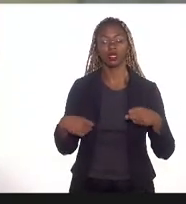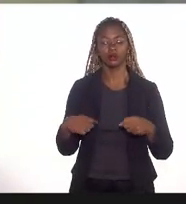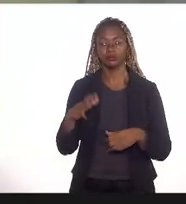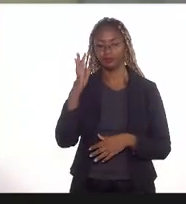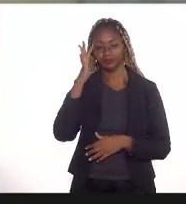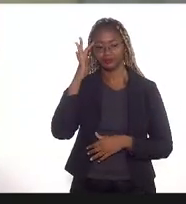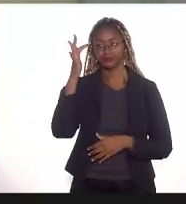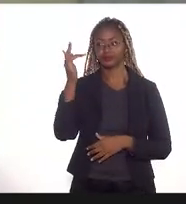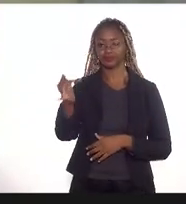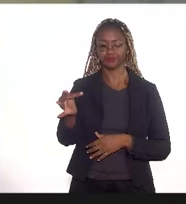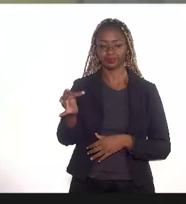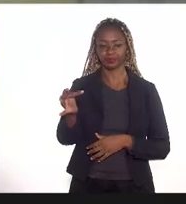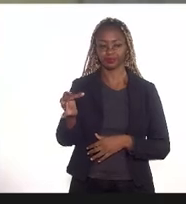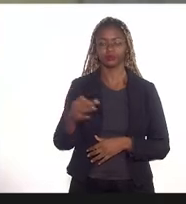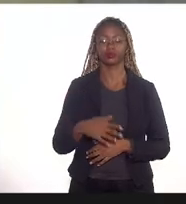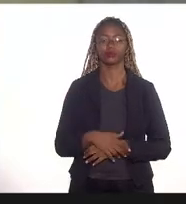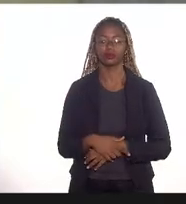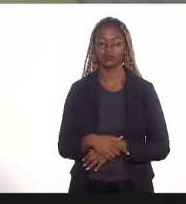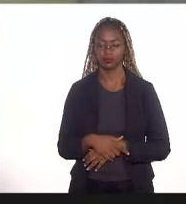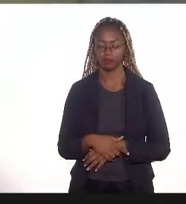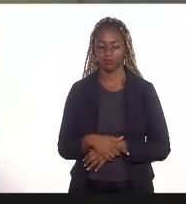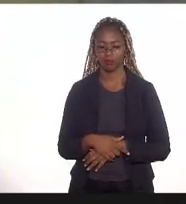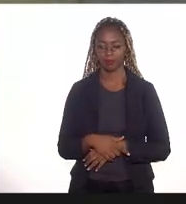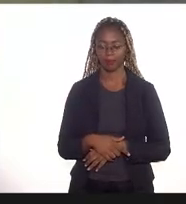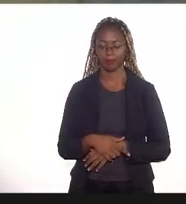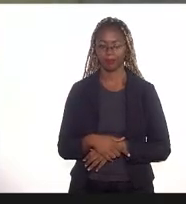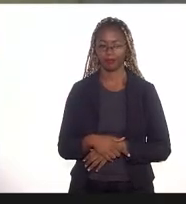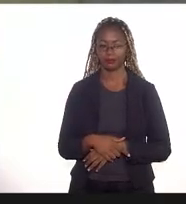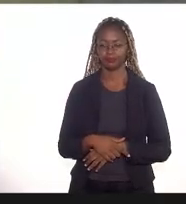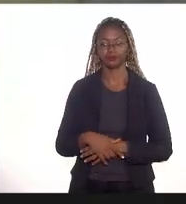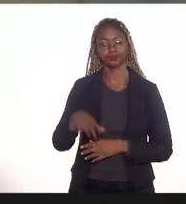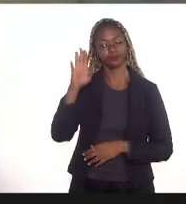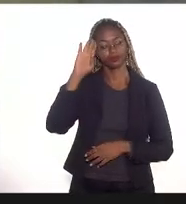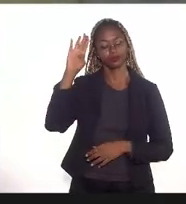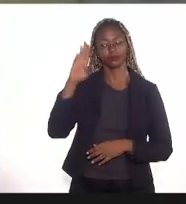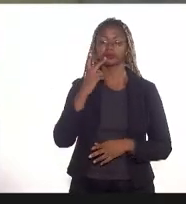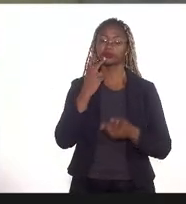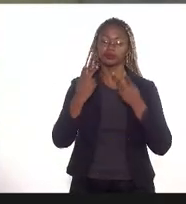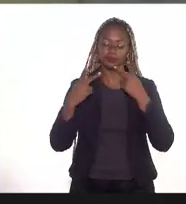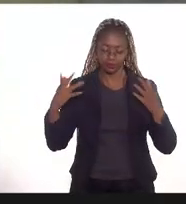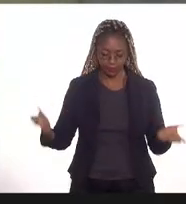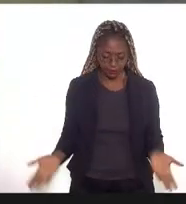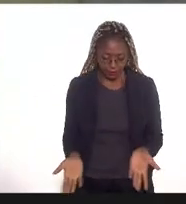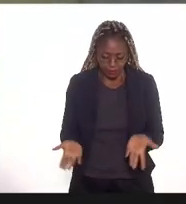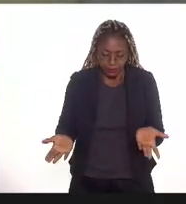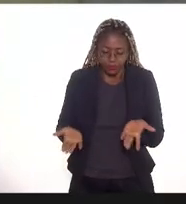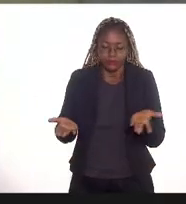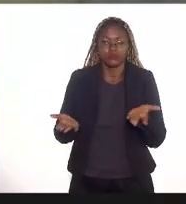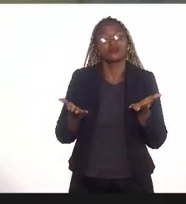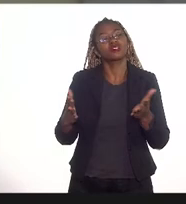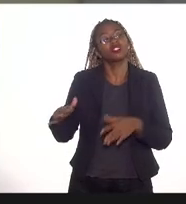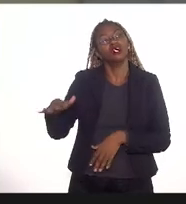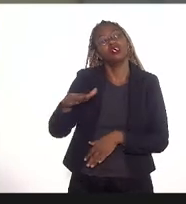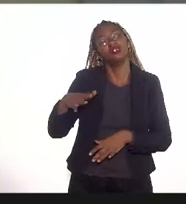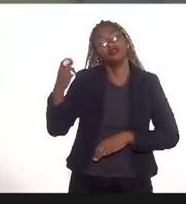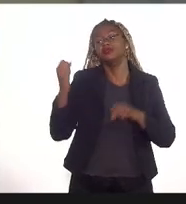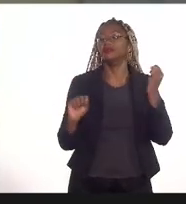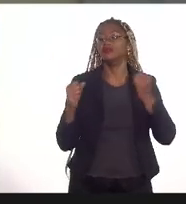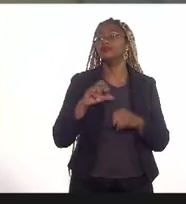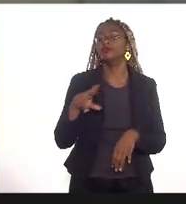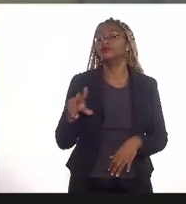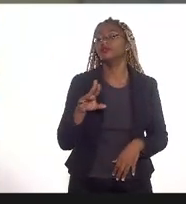futuro, principalmente quando se trata de incentivo para a área industrial, mas não